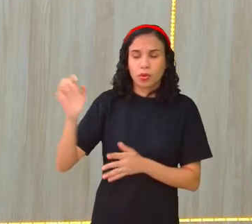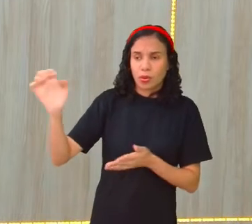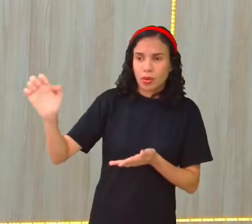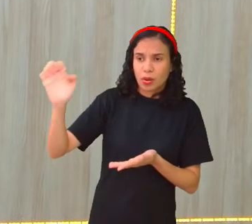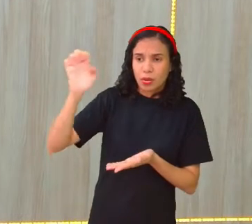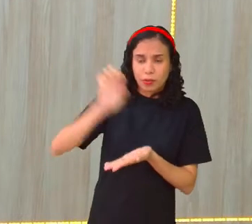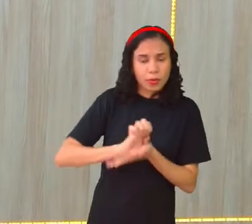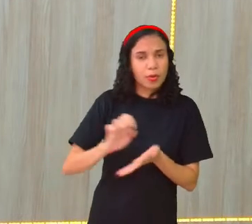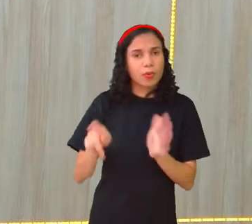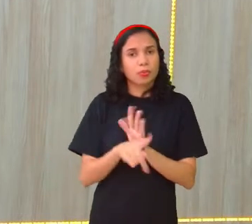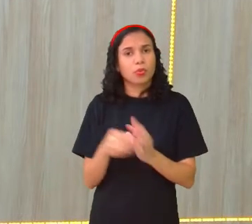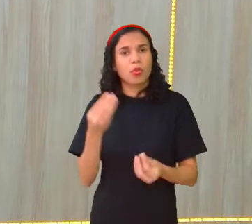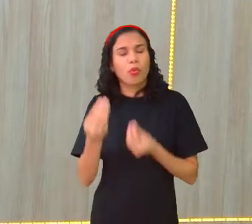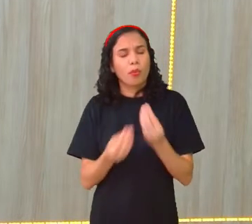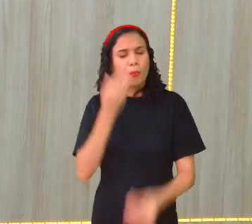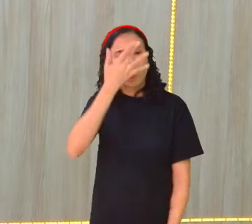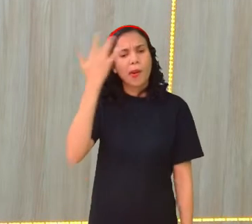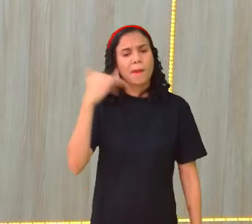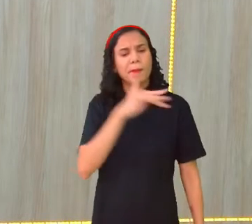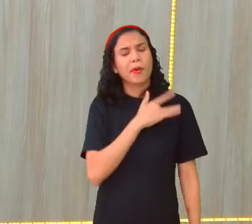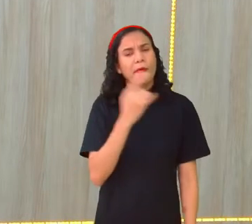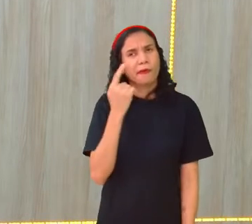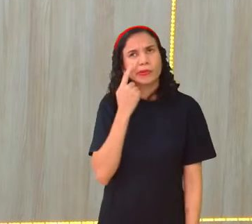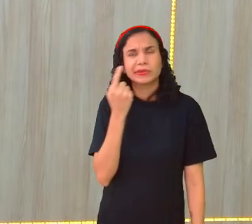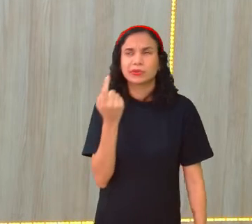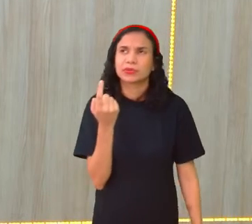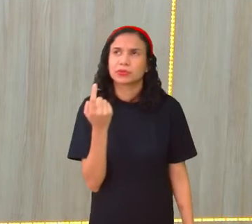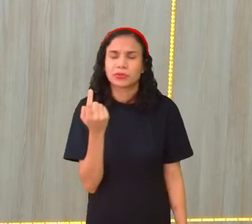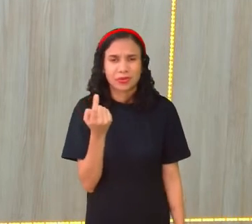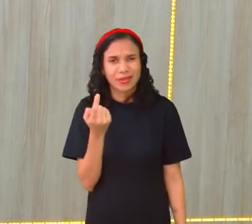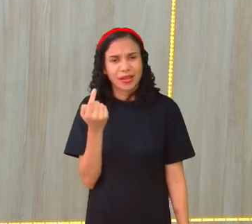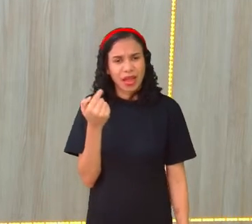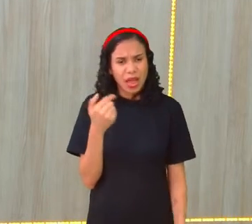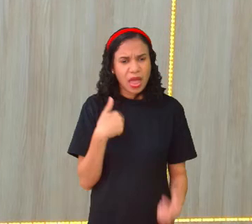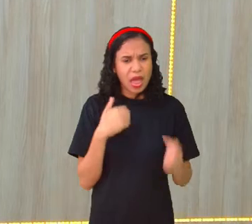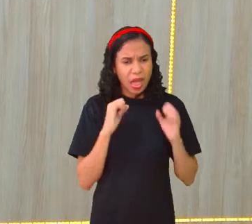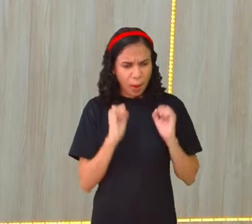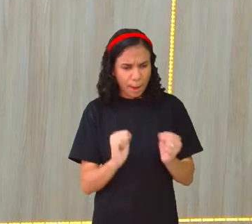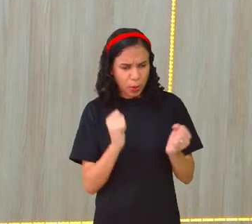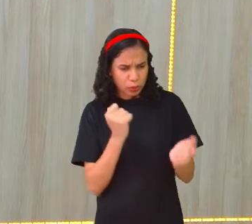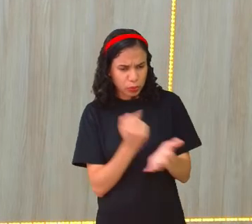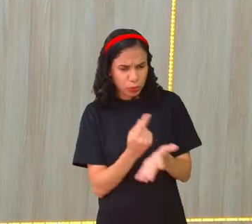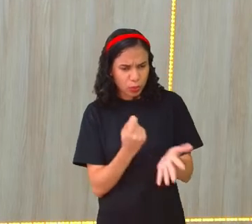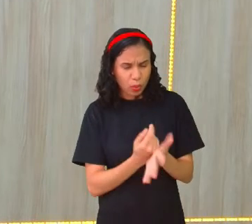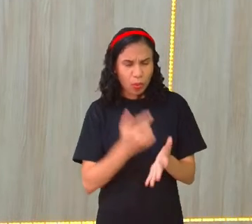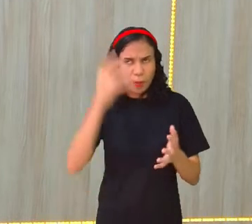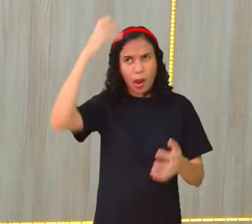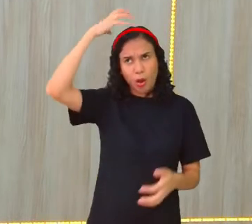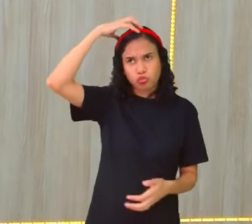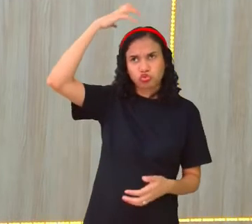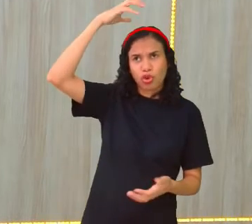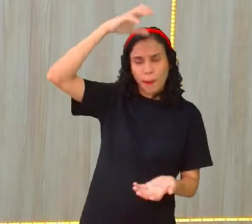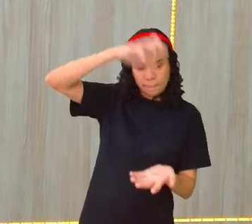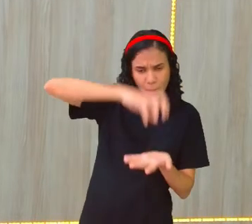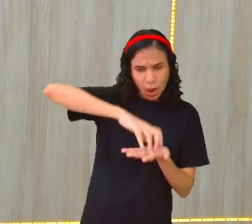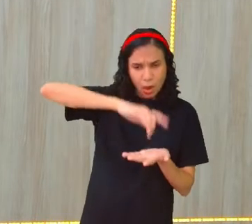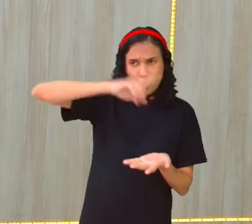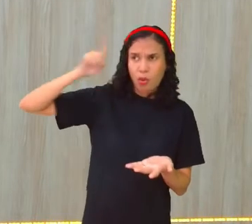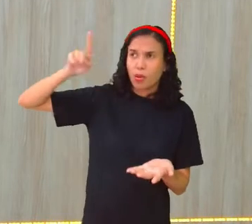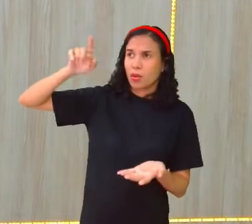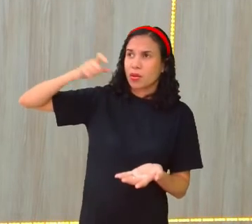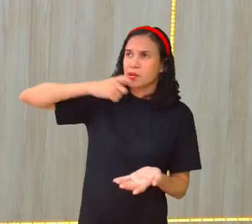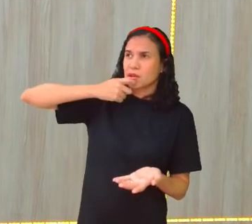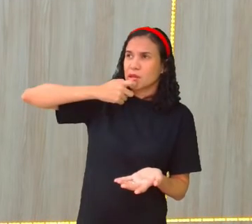E aí essa elite fez o quê? Ela disse: não, se eu posso comprar um chapéu vindo lá da Inglaterra, né, de outro